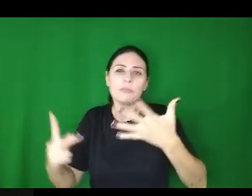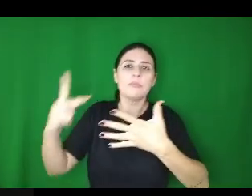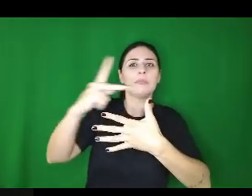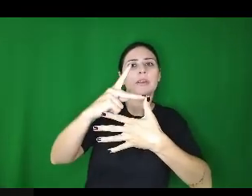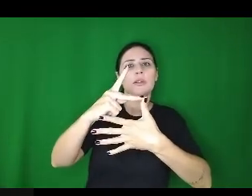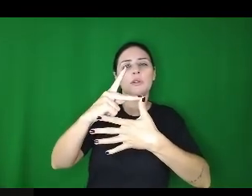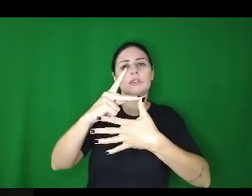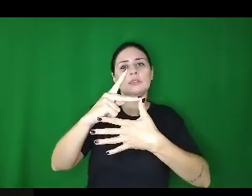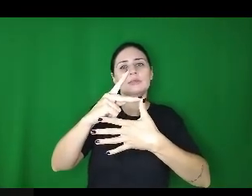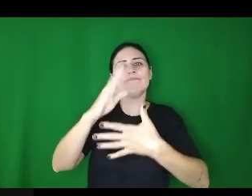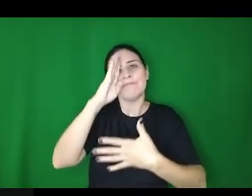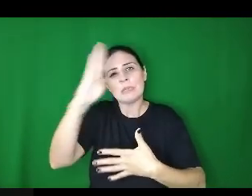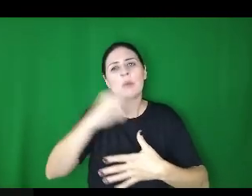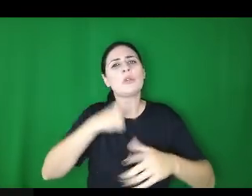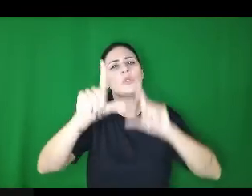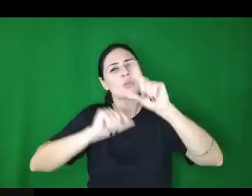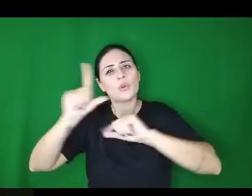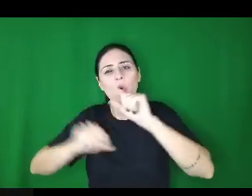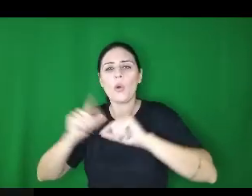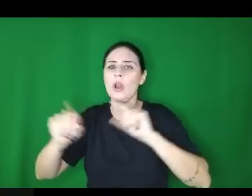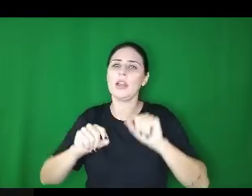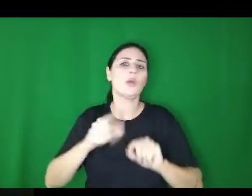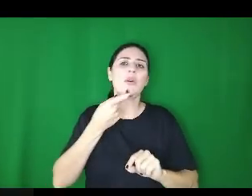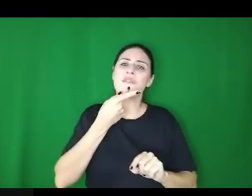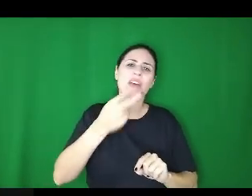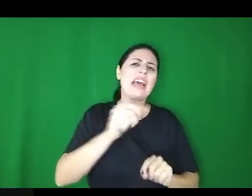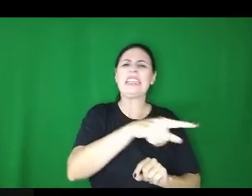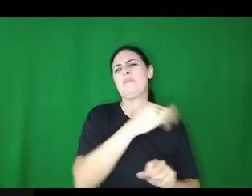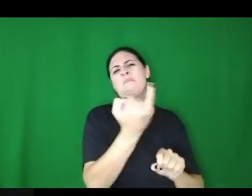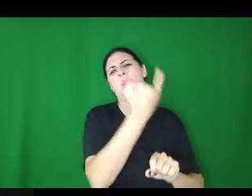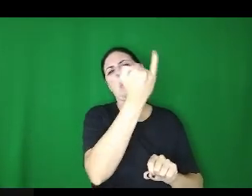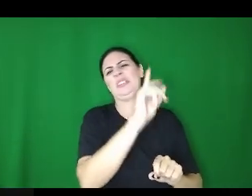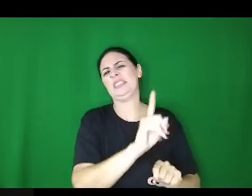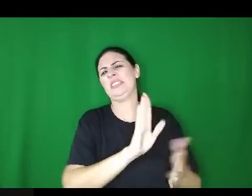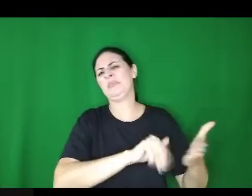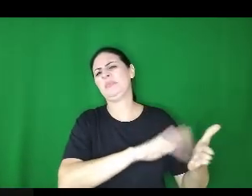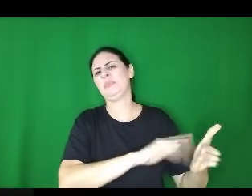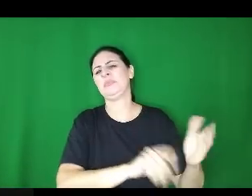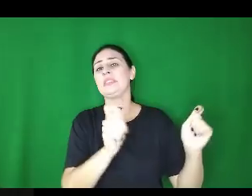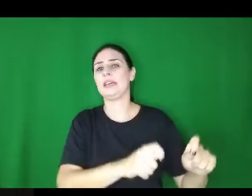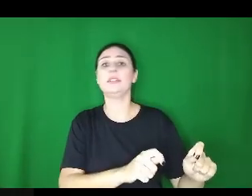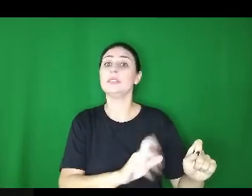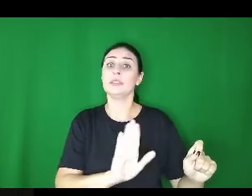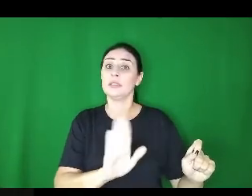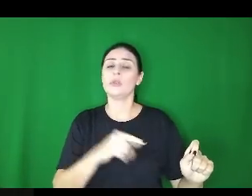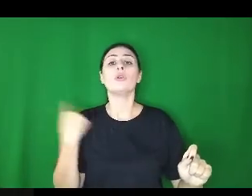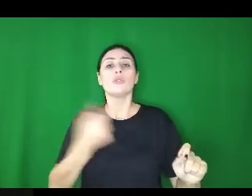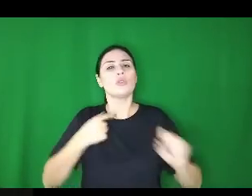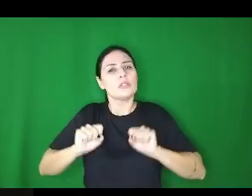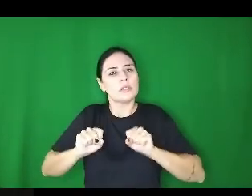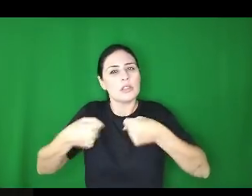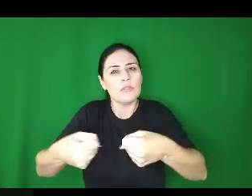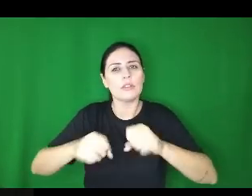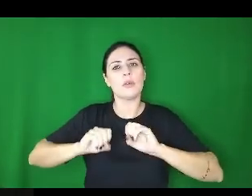ou um outro exercício aeróbico, andar de bicicleta, é uma outra atividade que desenvolve outras coisas, que alongamento, pilates, é uma outra